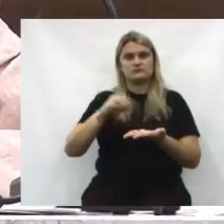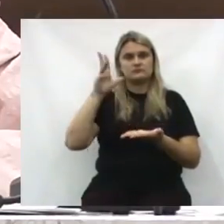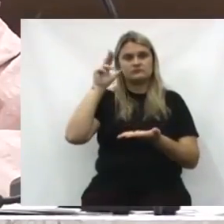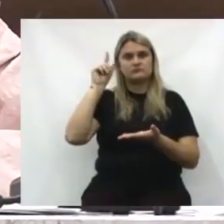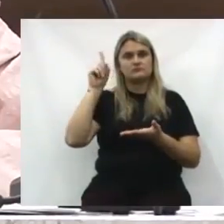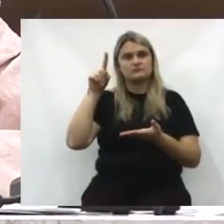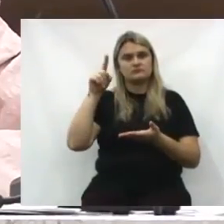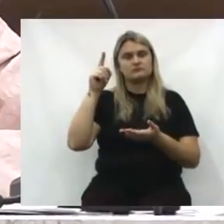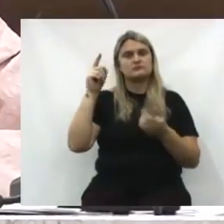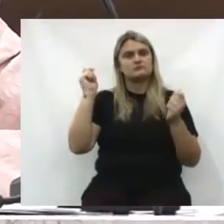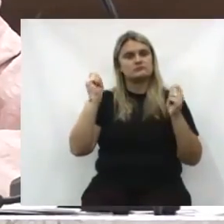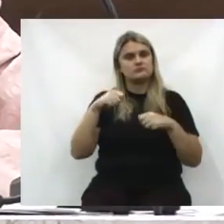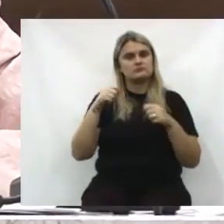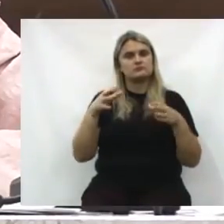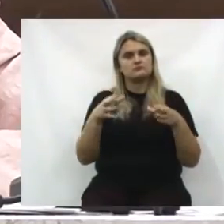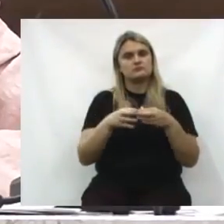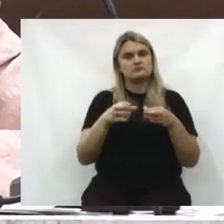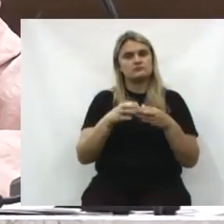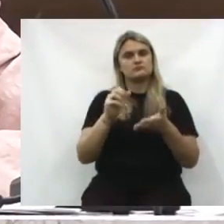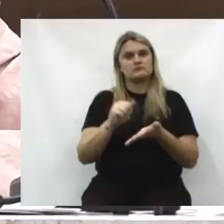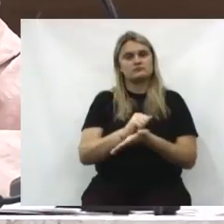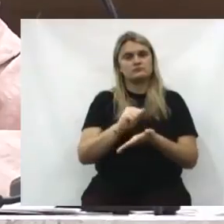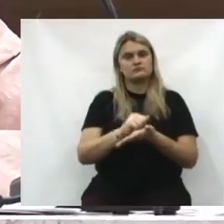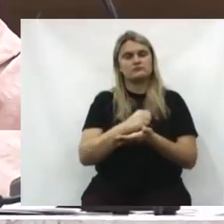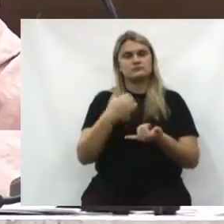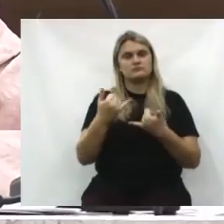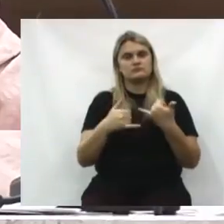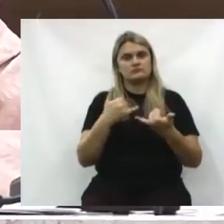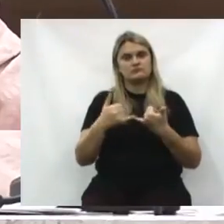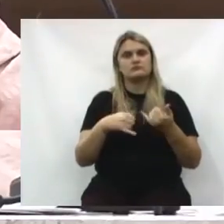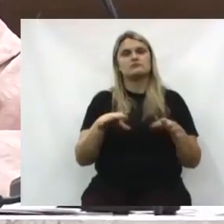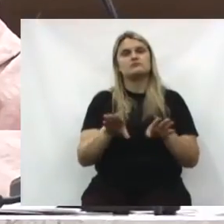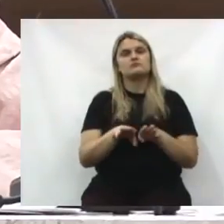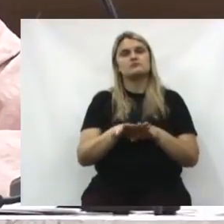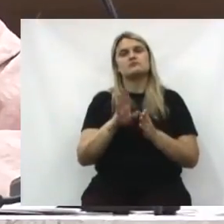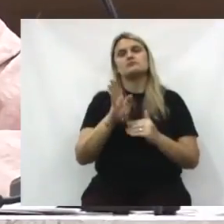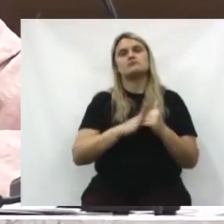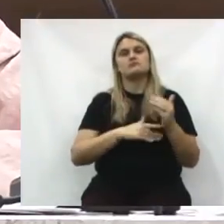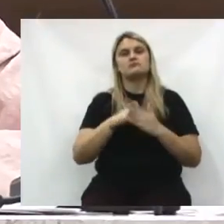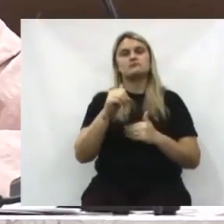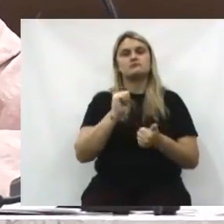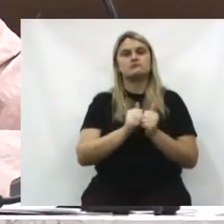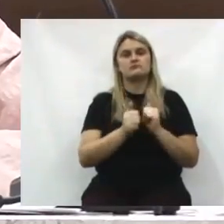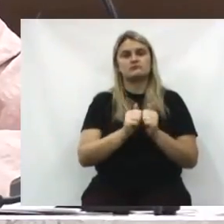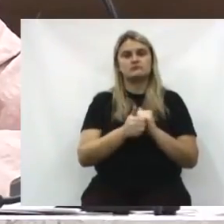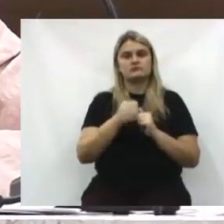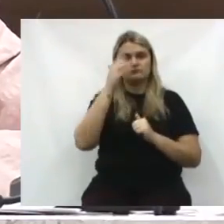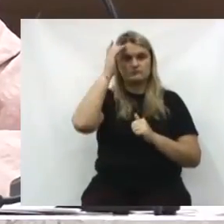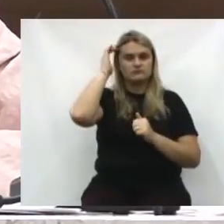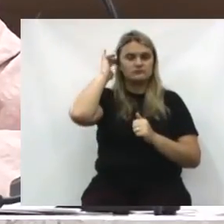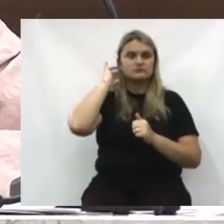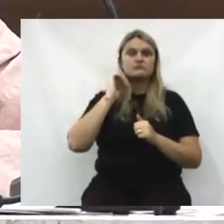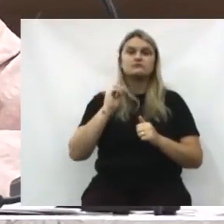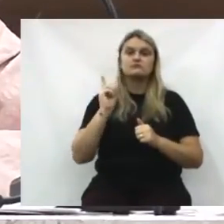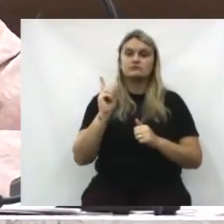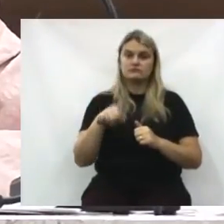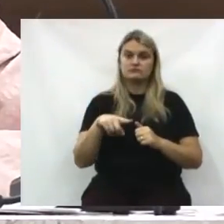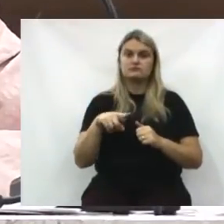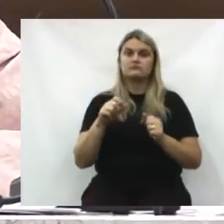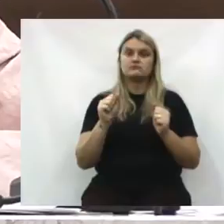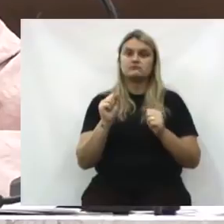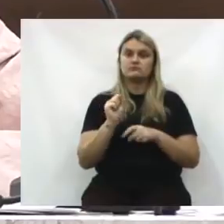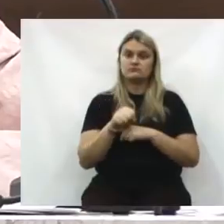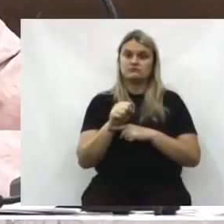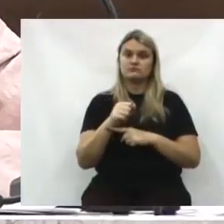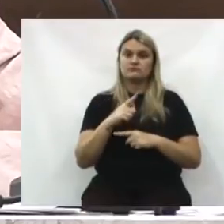prática do xadrez são comuns ao conjunto de atividades lúdicas e das práticas esportivas